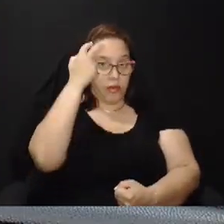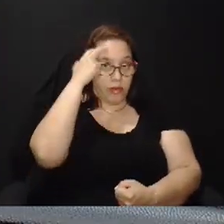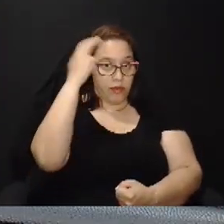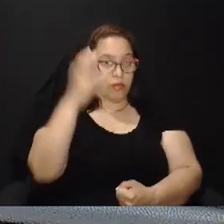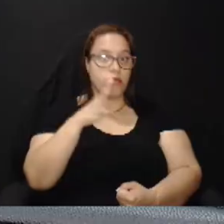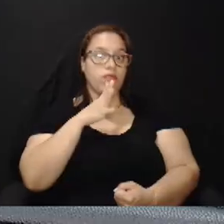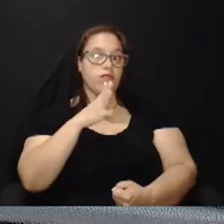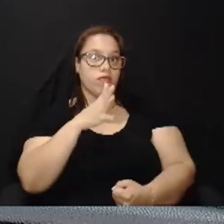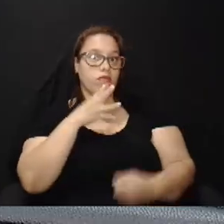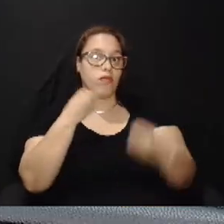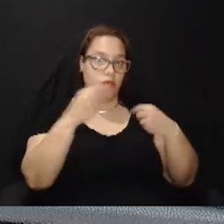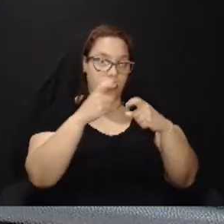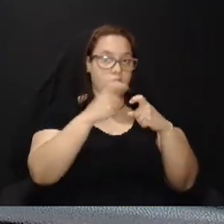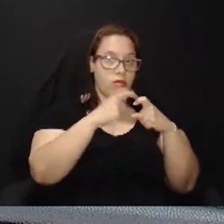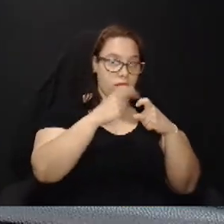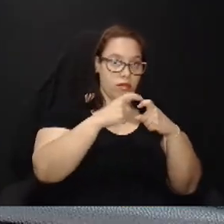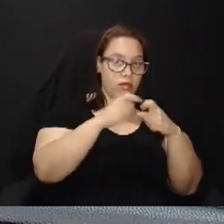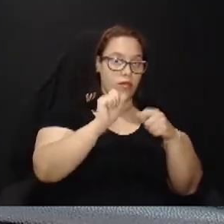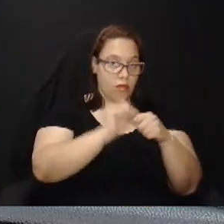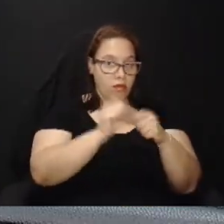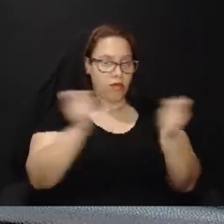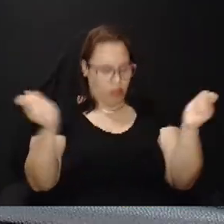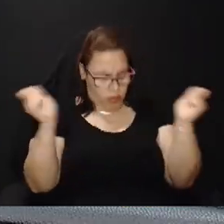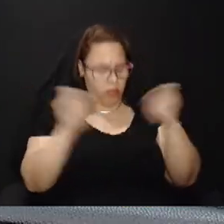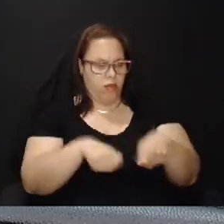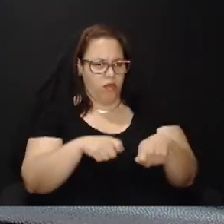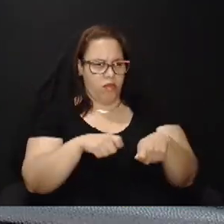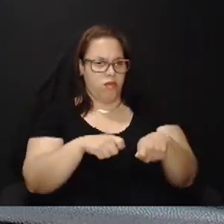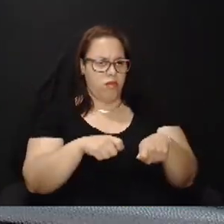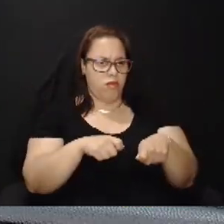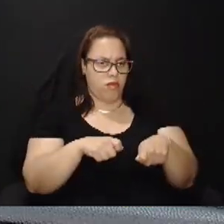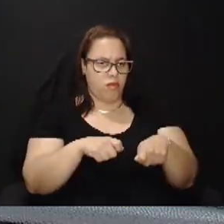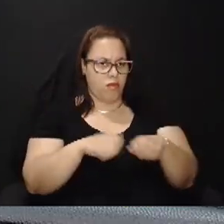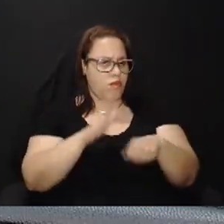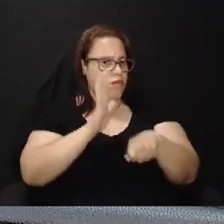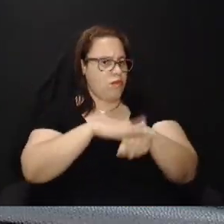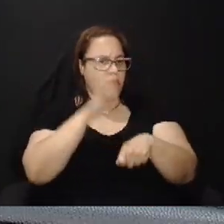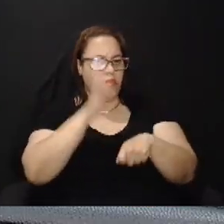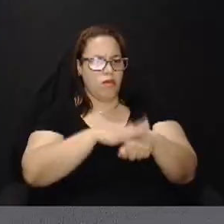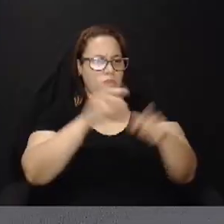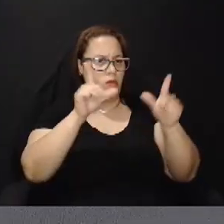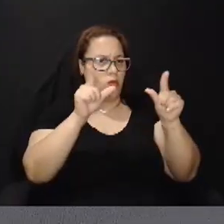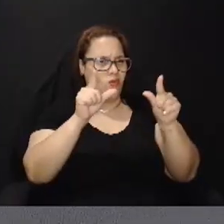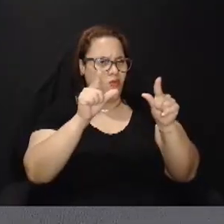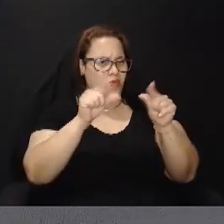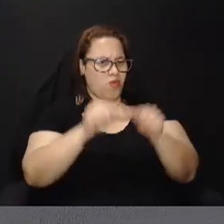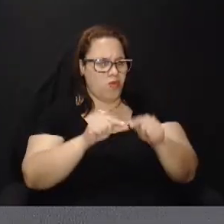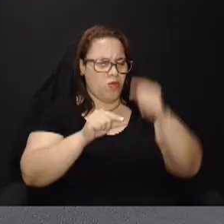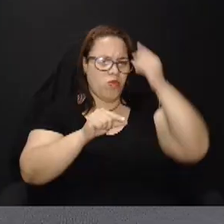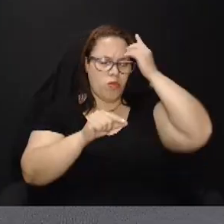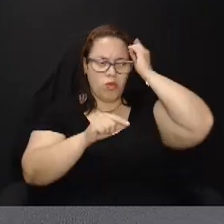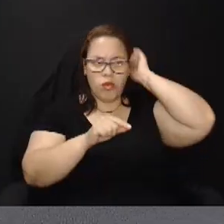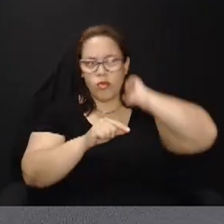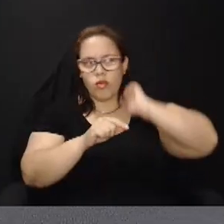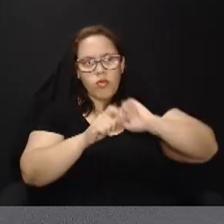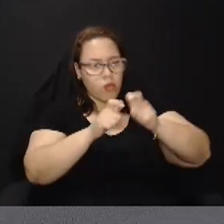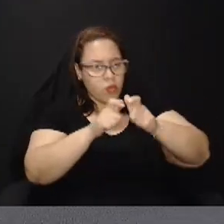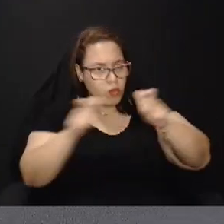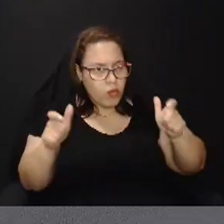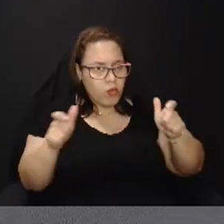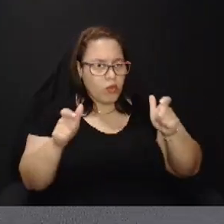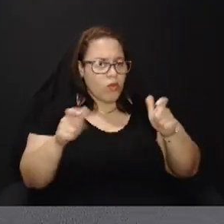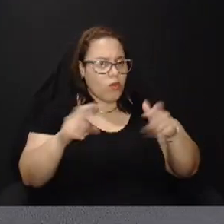médico, nós vamos fazer o possível para que a gente cada vez tenha uma redução, né, maior nos casos e no impacto